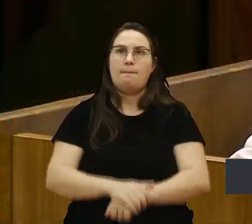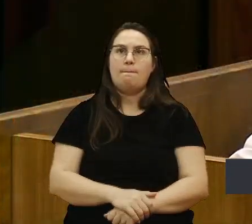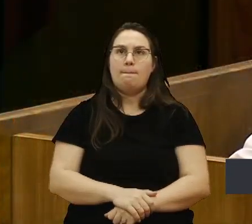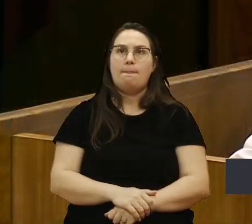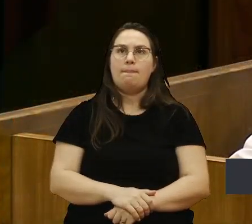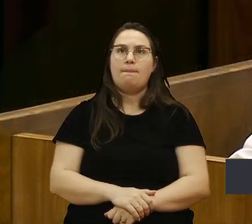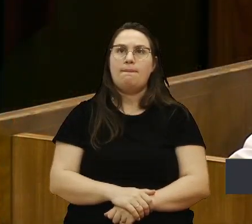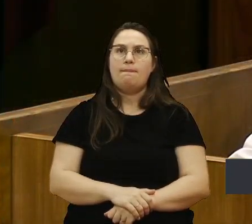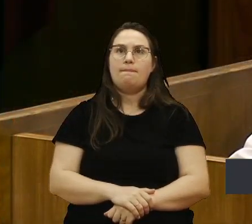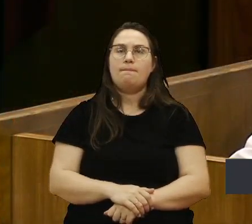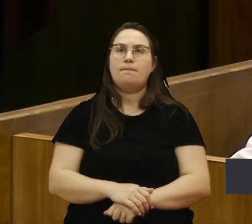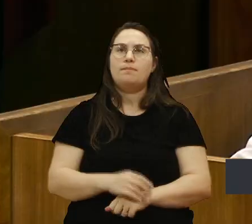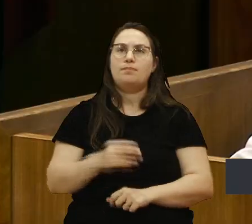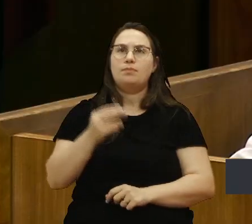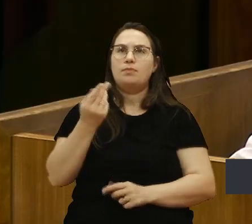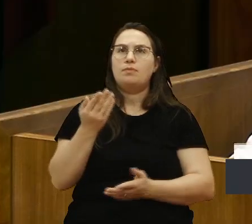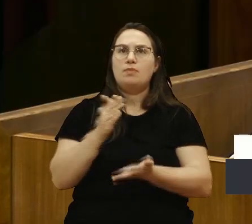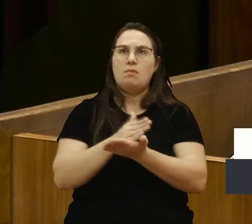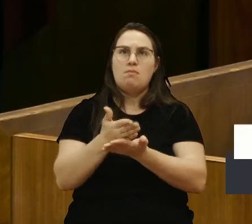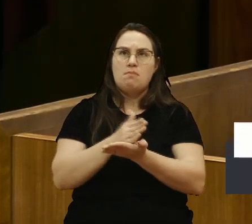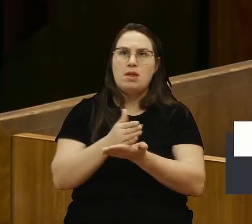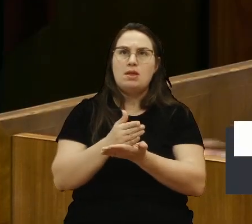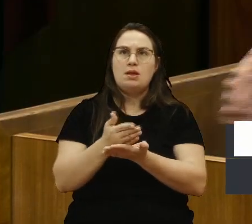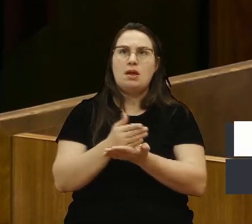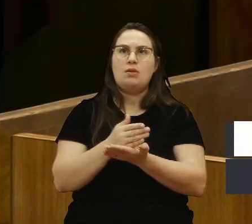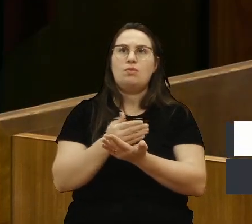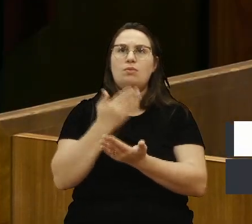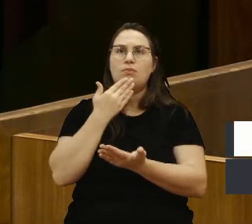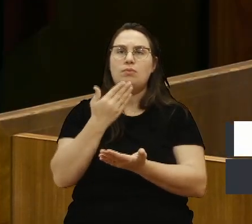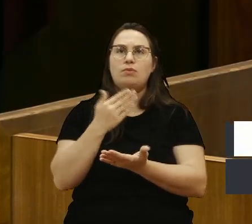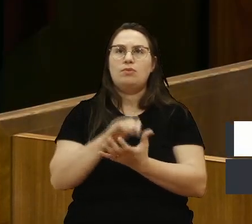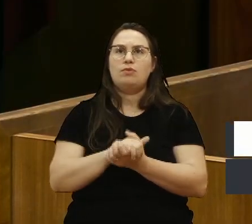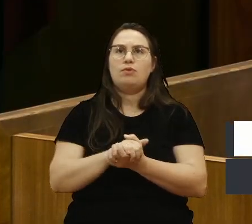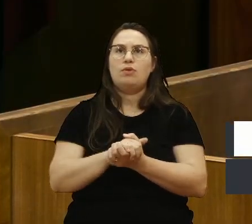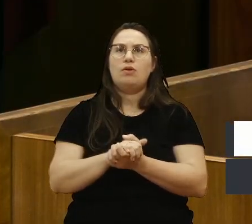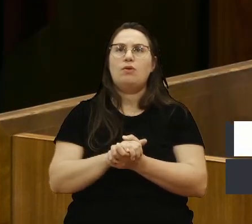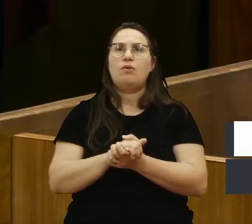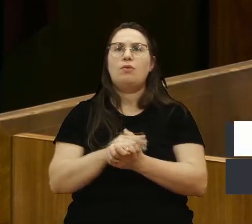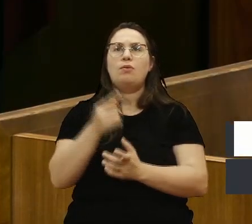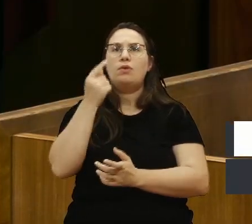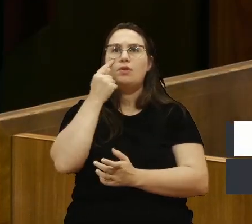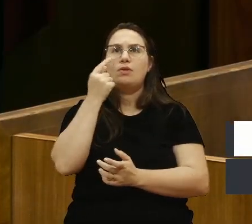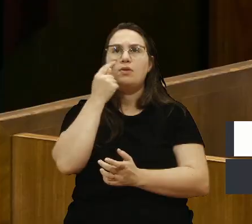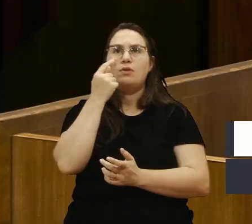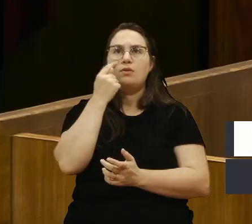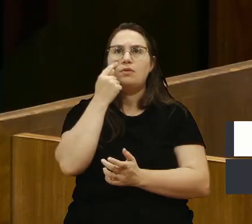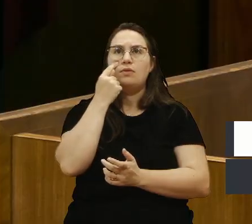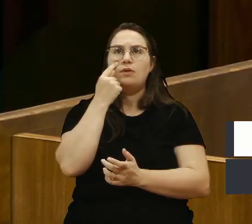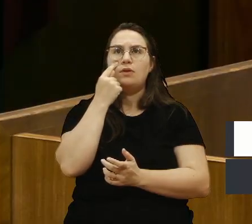Vereador Santos Fatinel, o senhor me concederia uma parte? Então, como vocês viram,